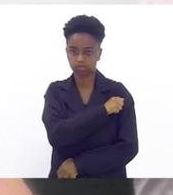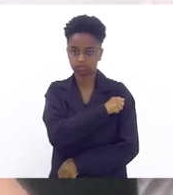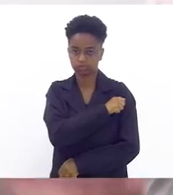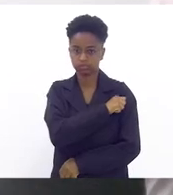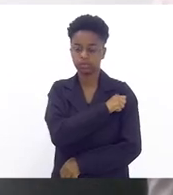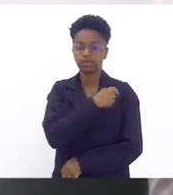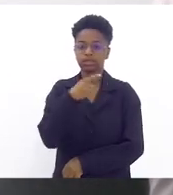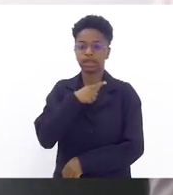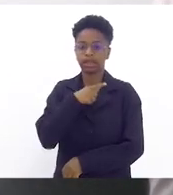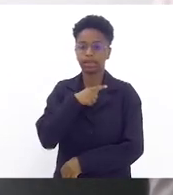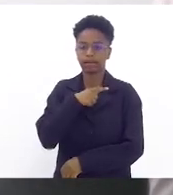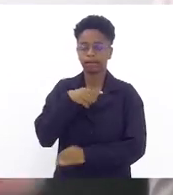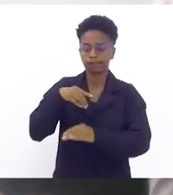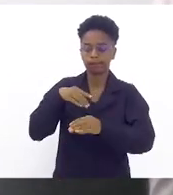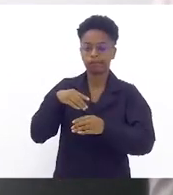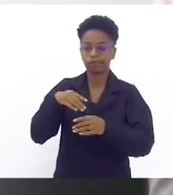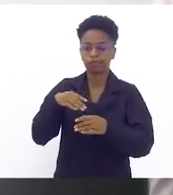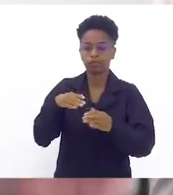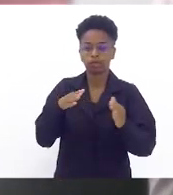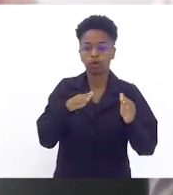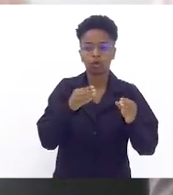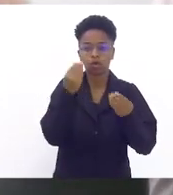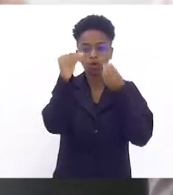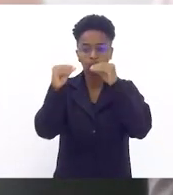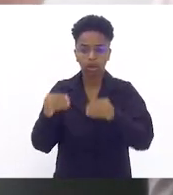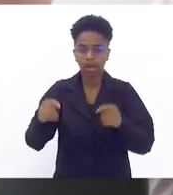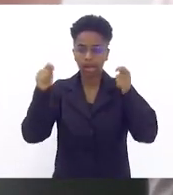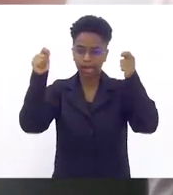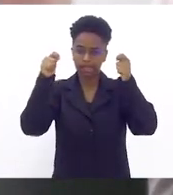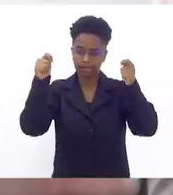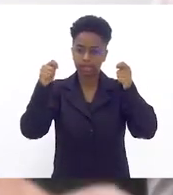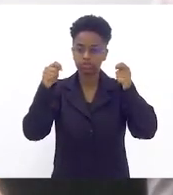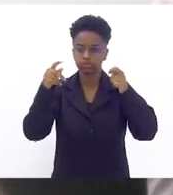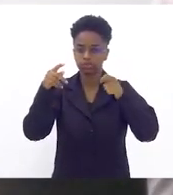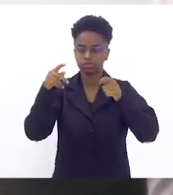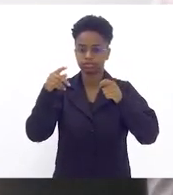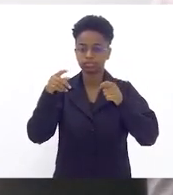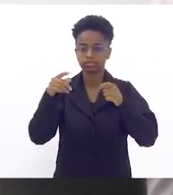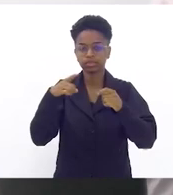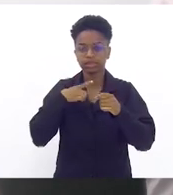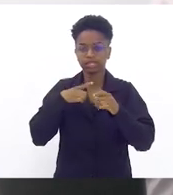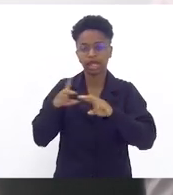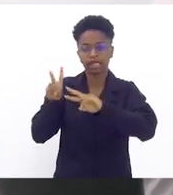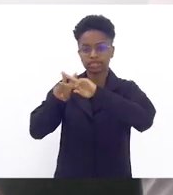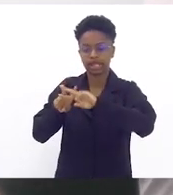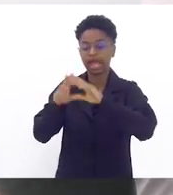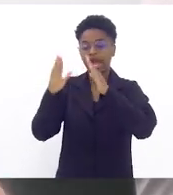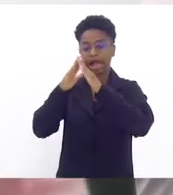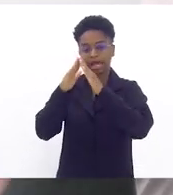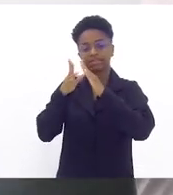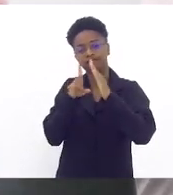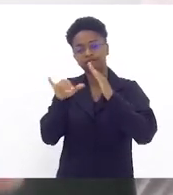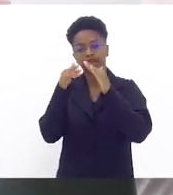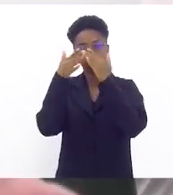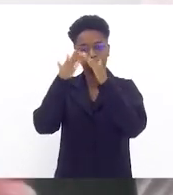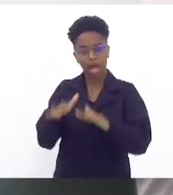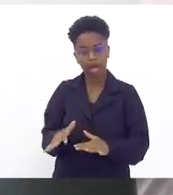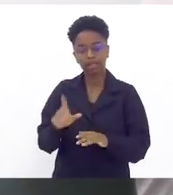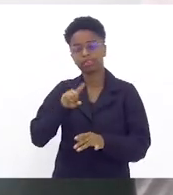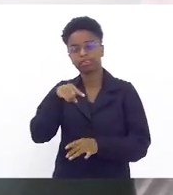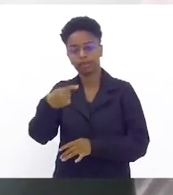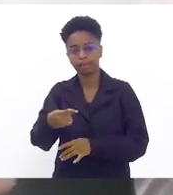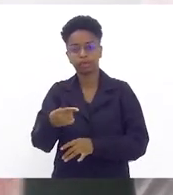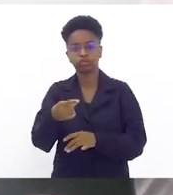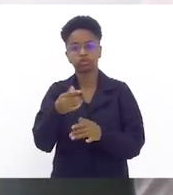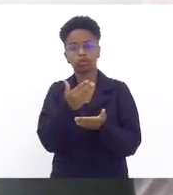envelopamento do prédio e colocação dos cartazes com a que depois foi conhecido como hashtag a casa vai cair a mídia começou a divulgação